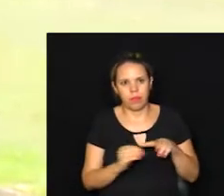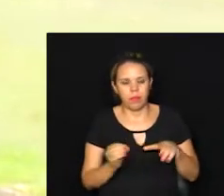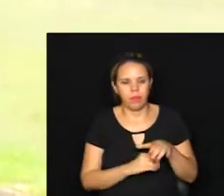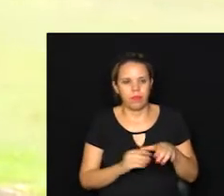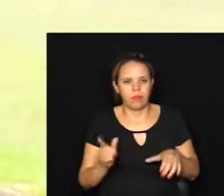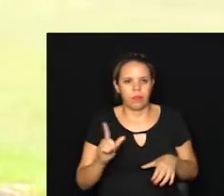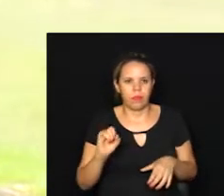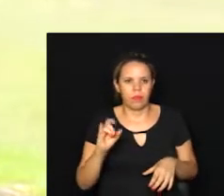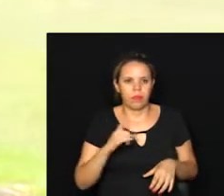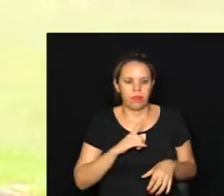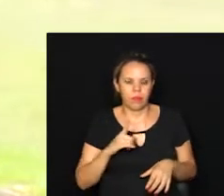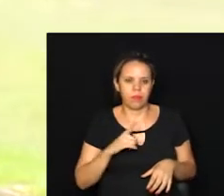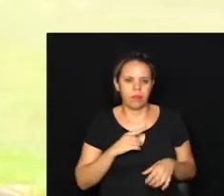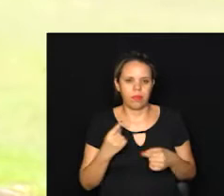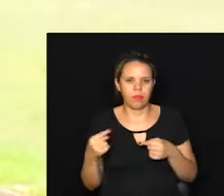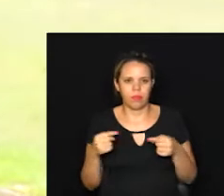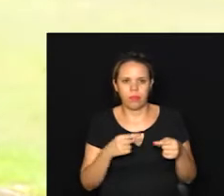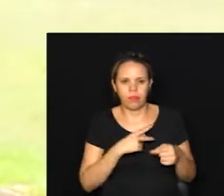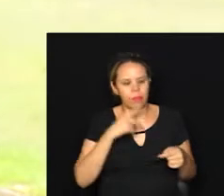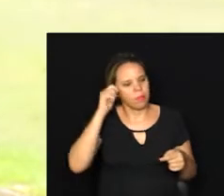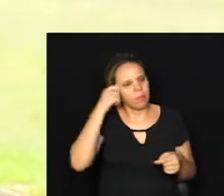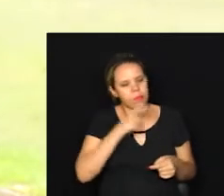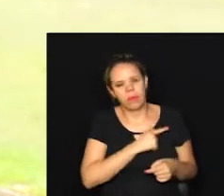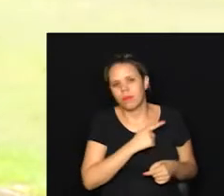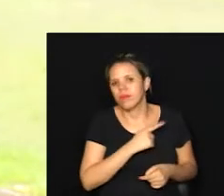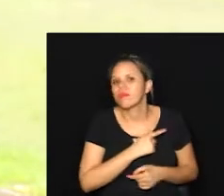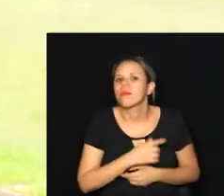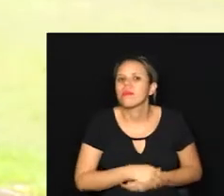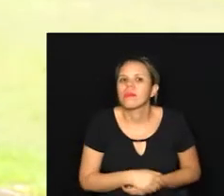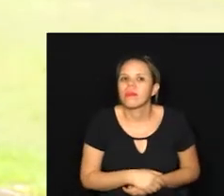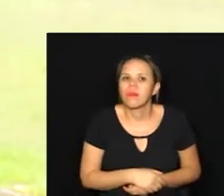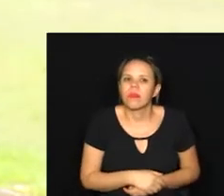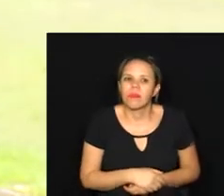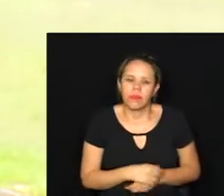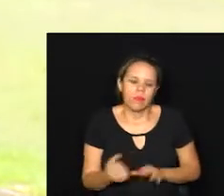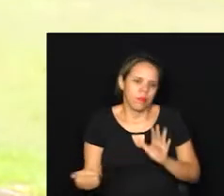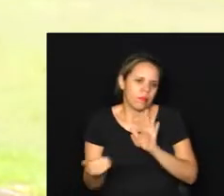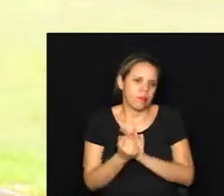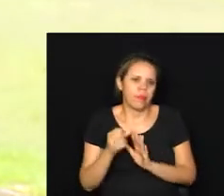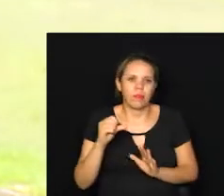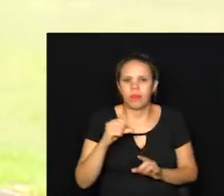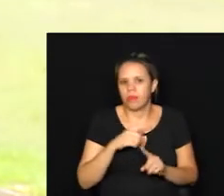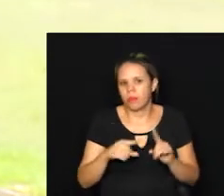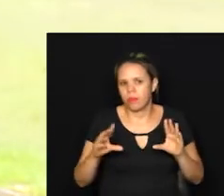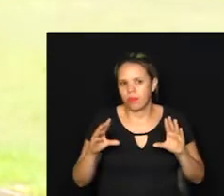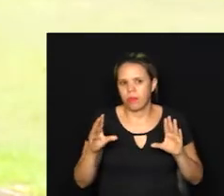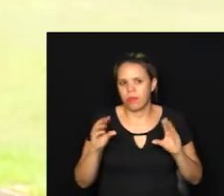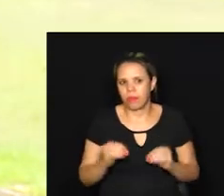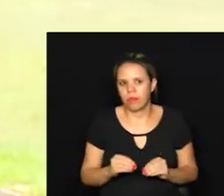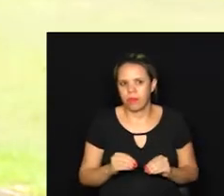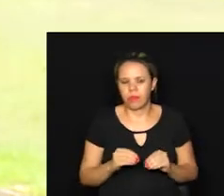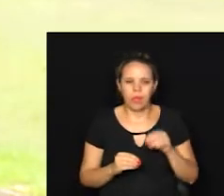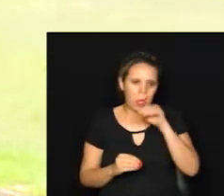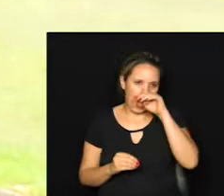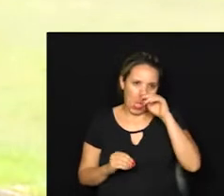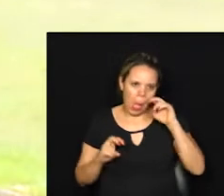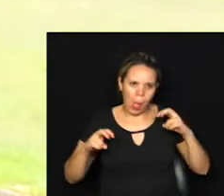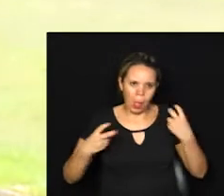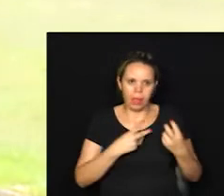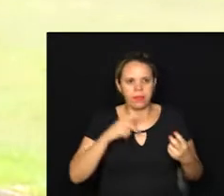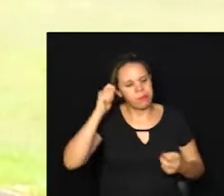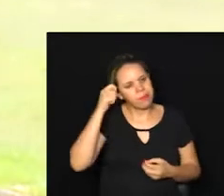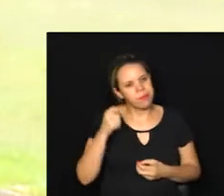se houver, da partida entre Ponte Preta e Guarani, jogo marcado para as 9h30 da noite no estádio